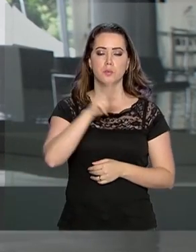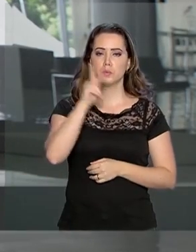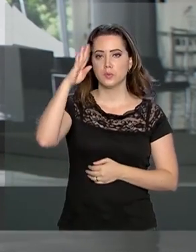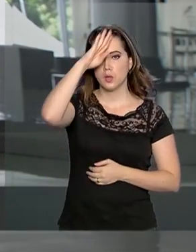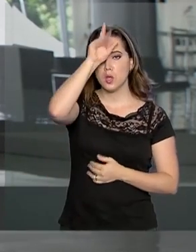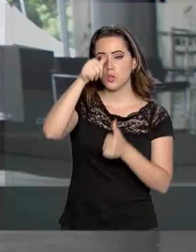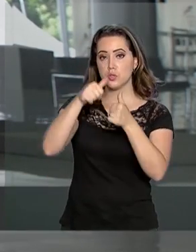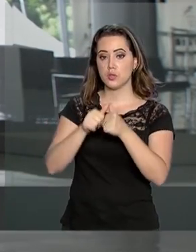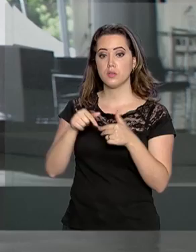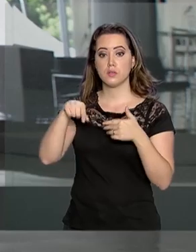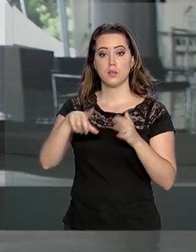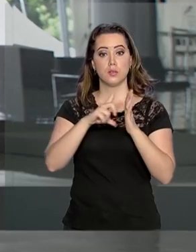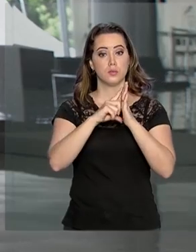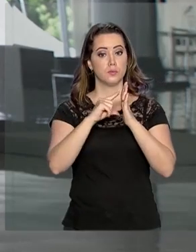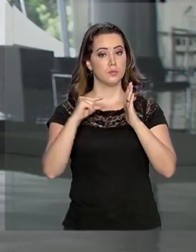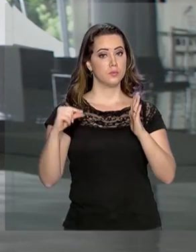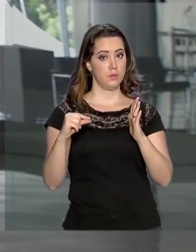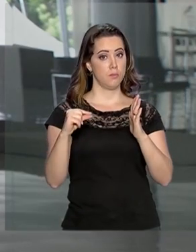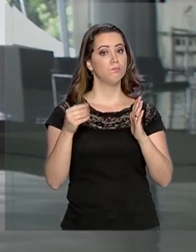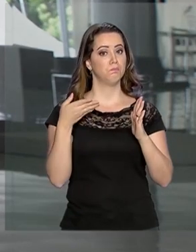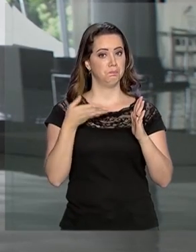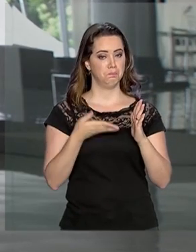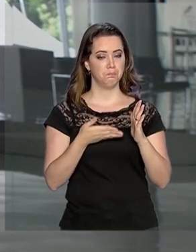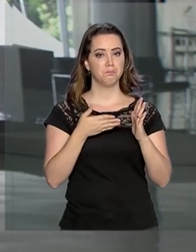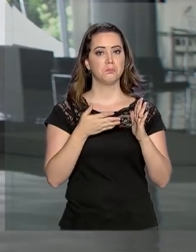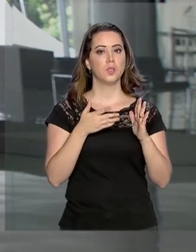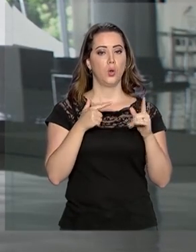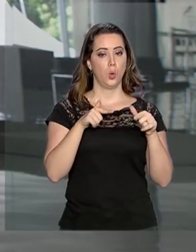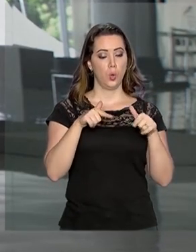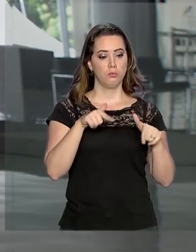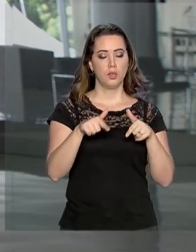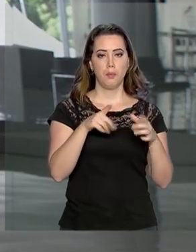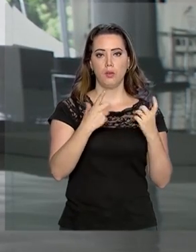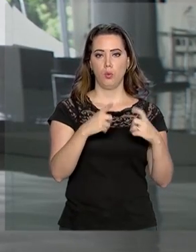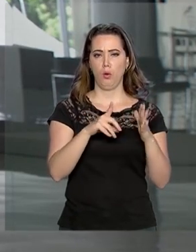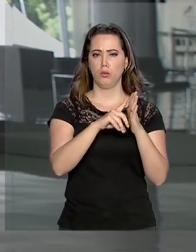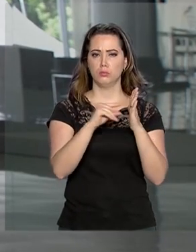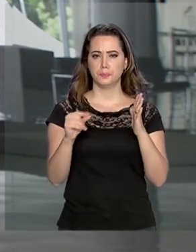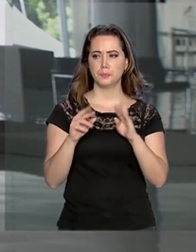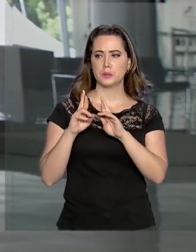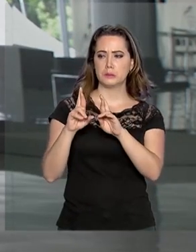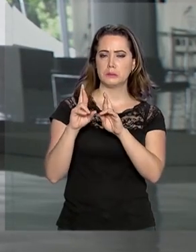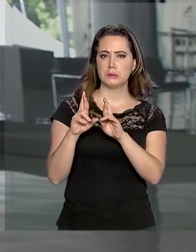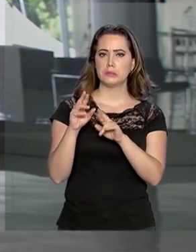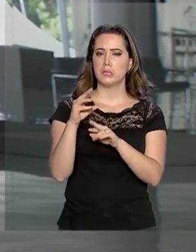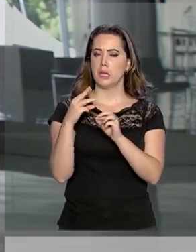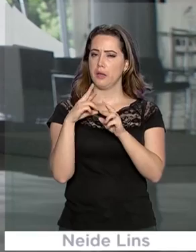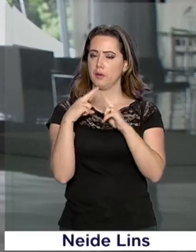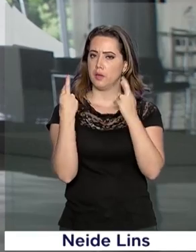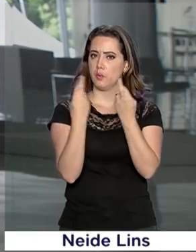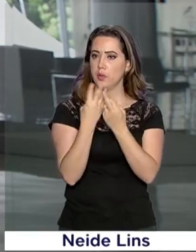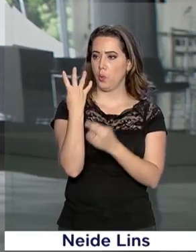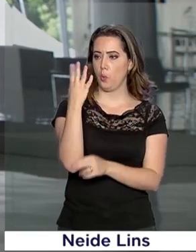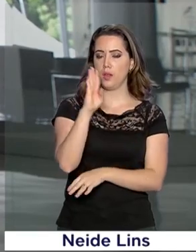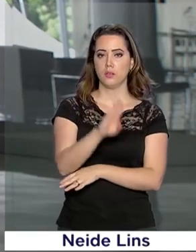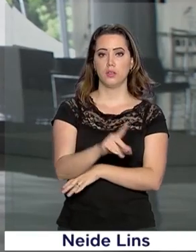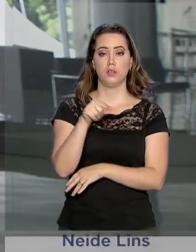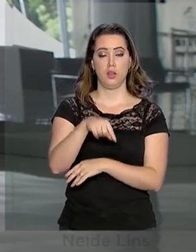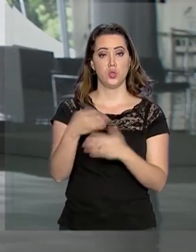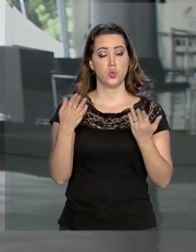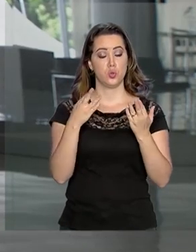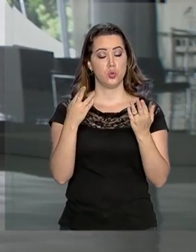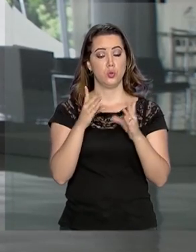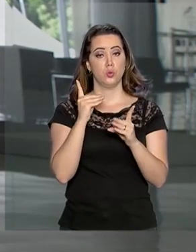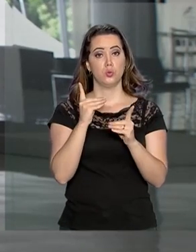bolsonaro já está aqui no Palácio do Planalto a expectativa é que a reunião que ele tinha marcada para as 4 da tarde hoje com o